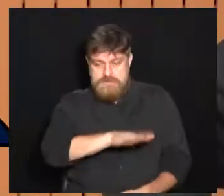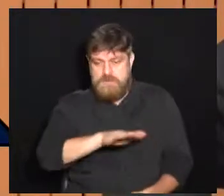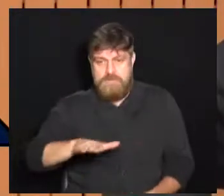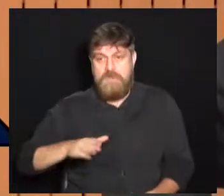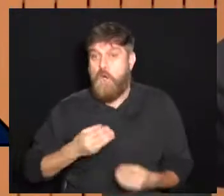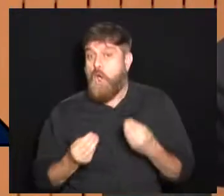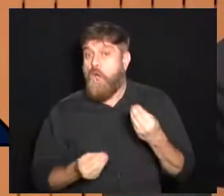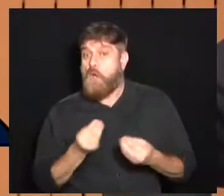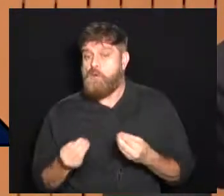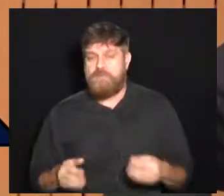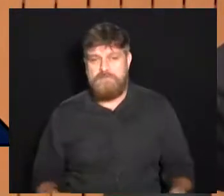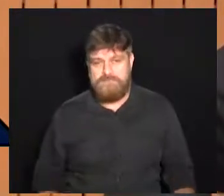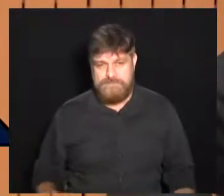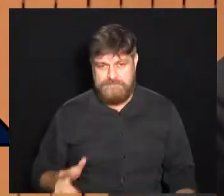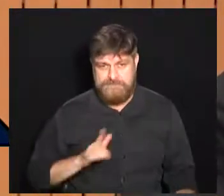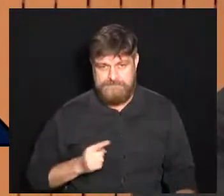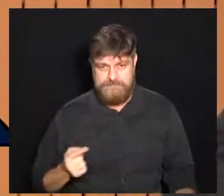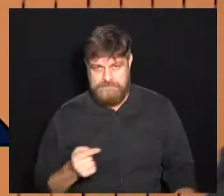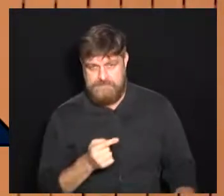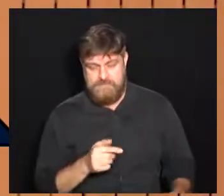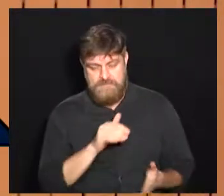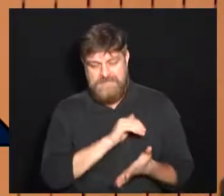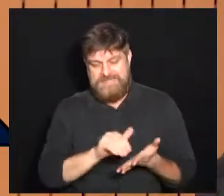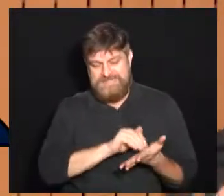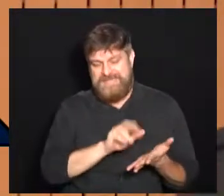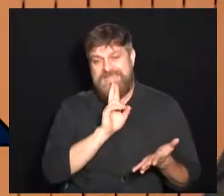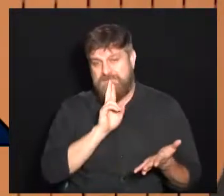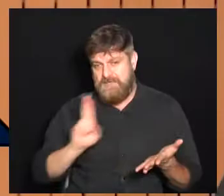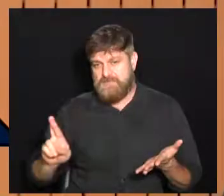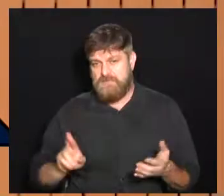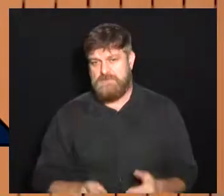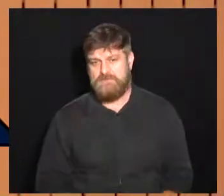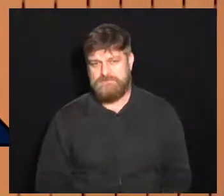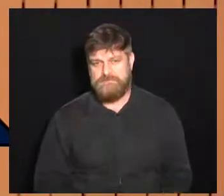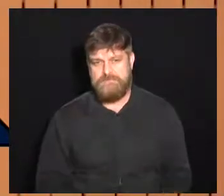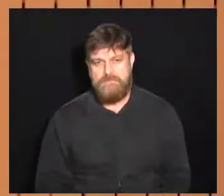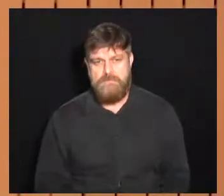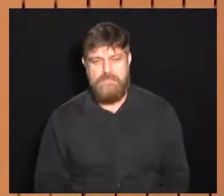descontinuidade. Mas gostaria de passar a palavra para a secretária.